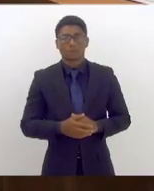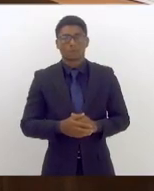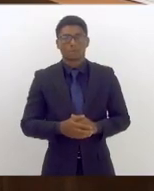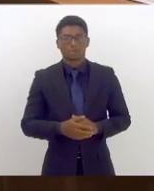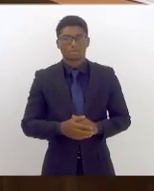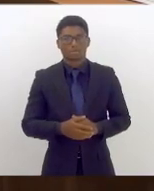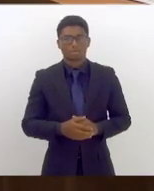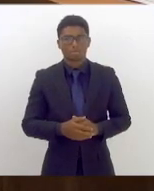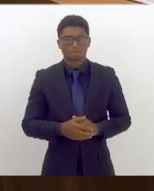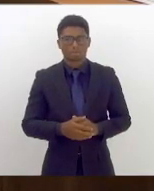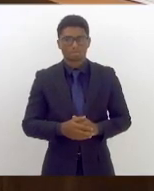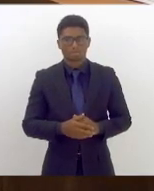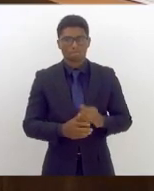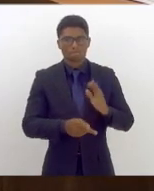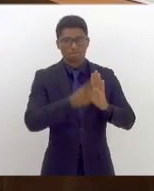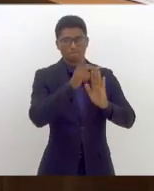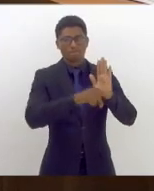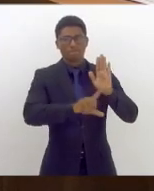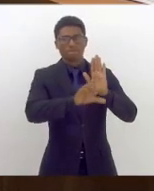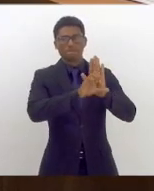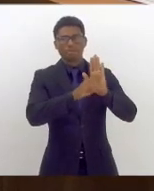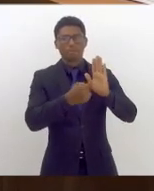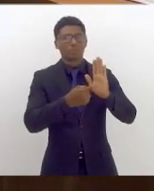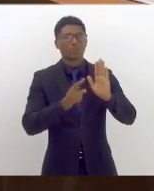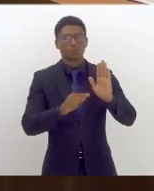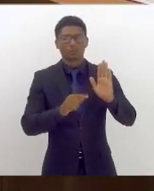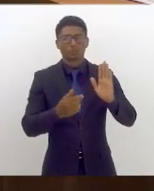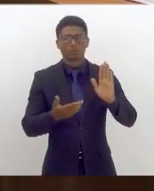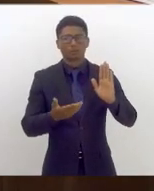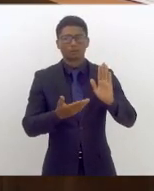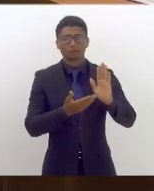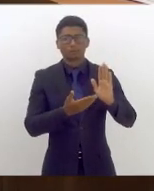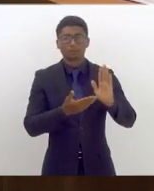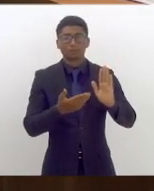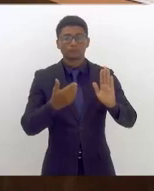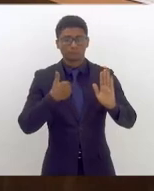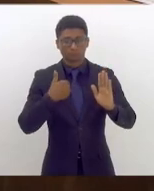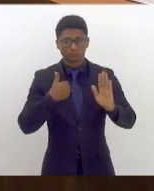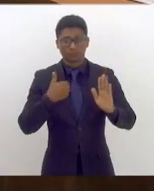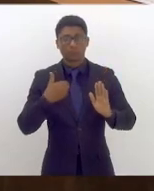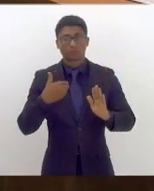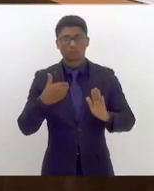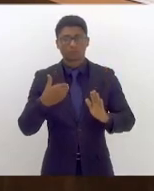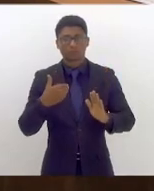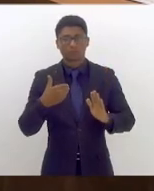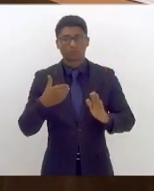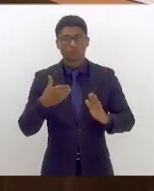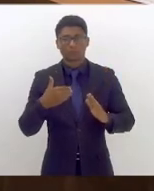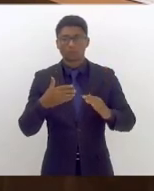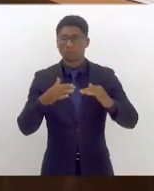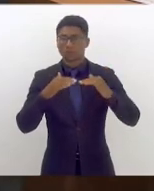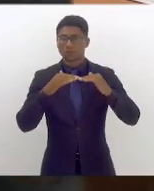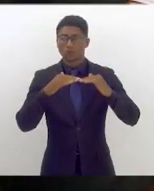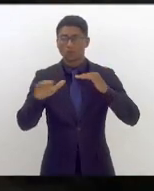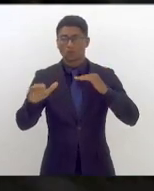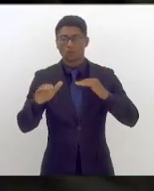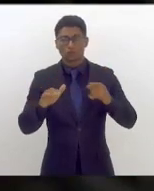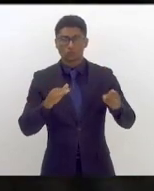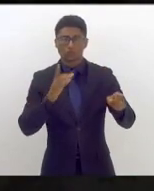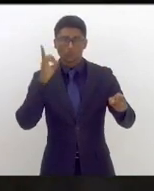do projeto é num mérito senhor presidente então votando tô divergindo do deputado